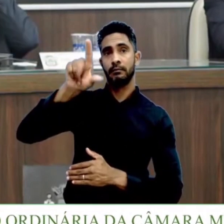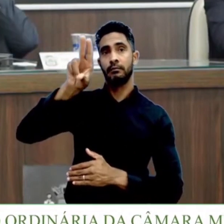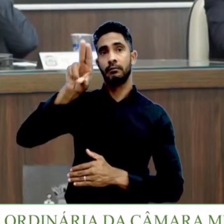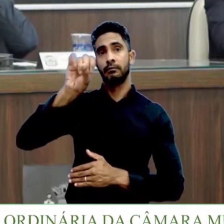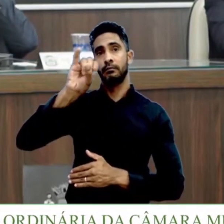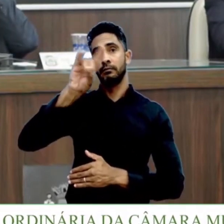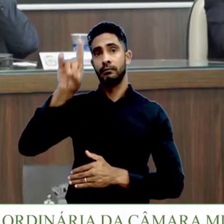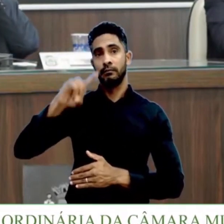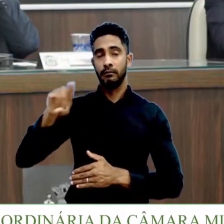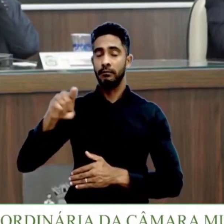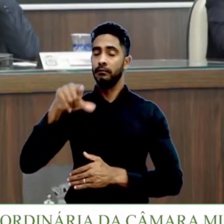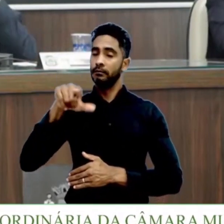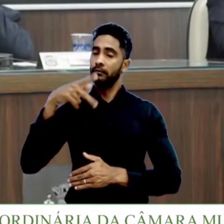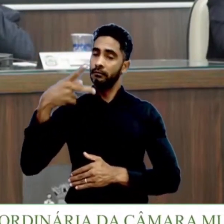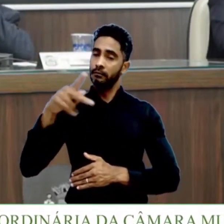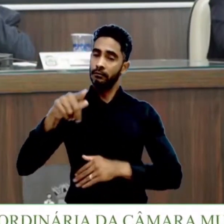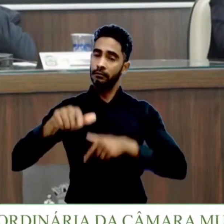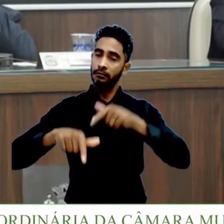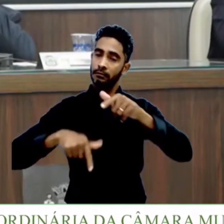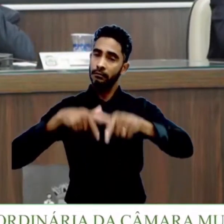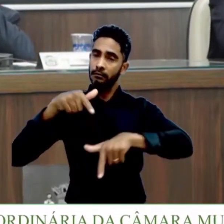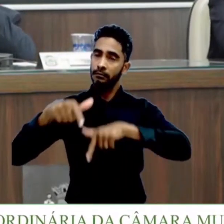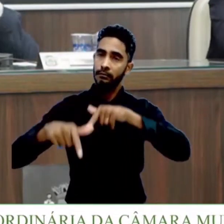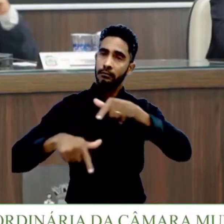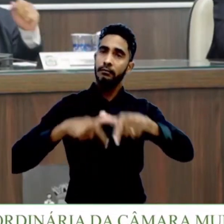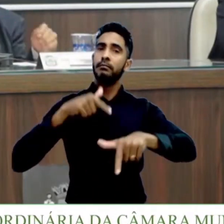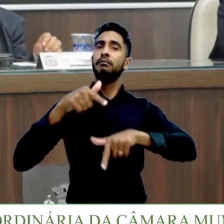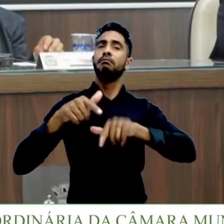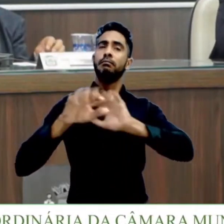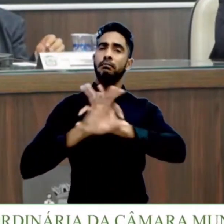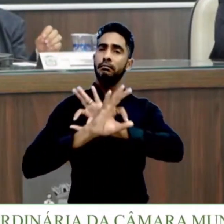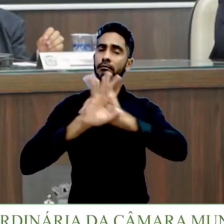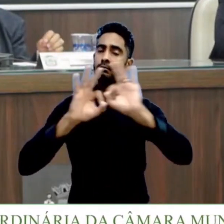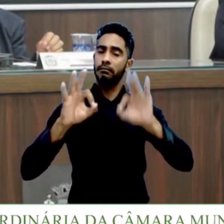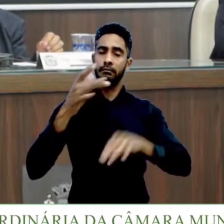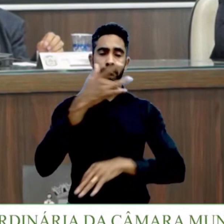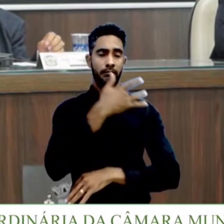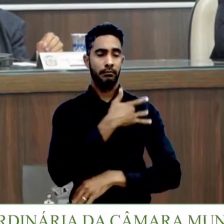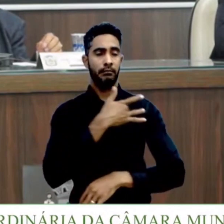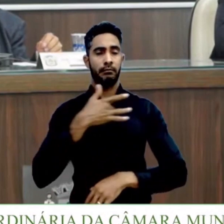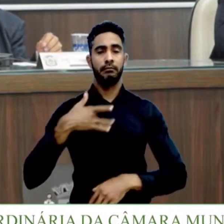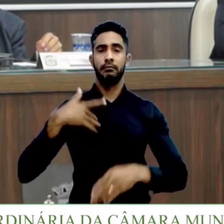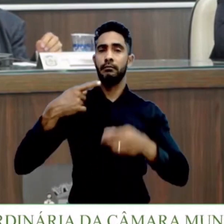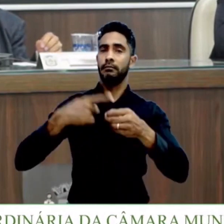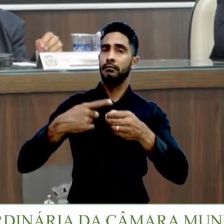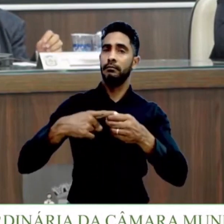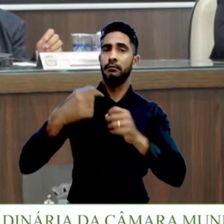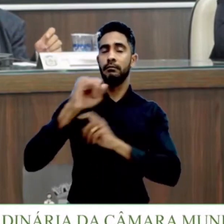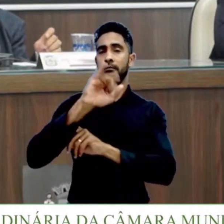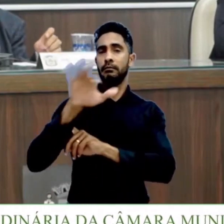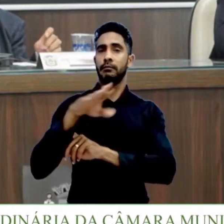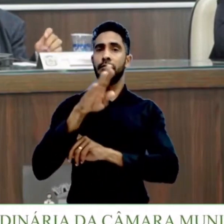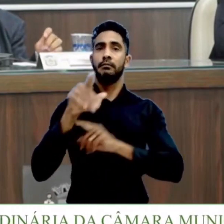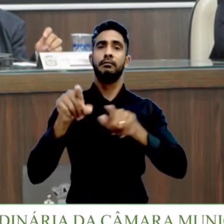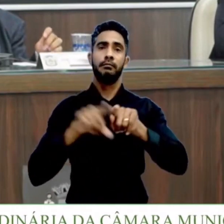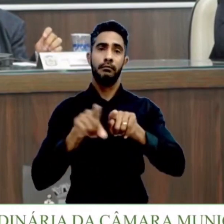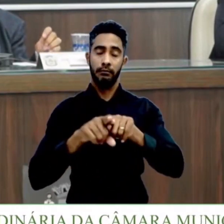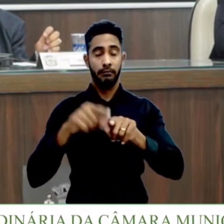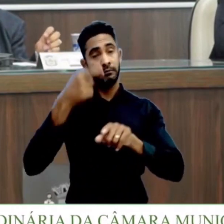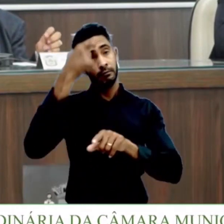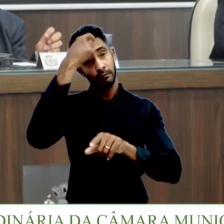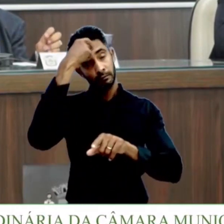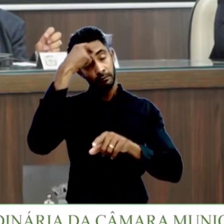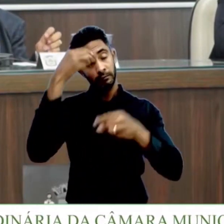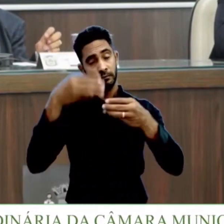Pereira pelo relevante serviço prestado na saúde do município de Janaúba. Solicito ainda que seja dada ciência